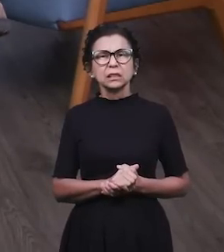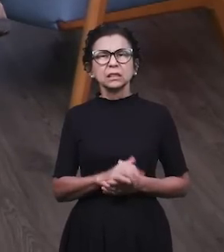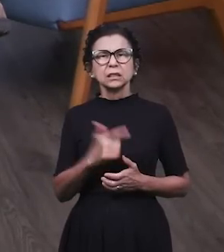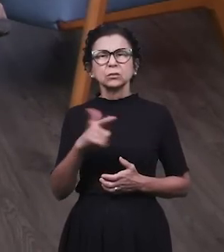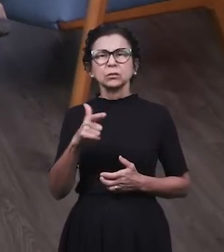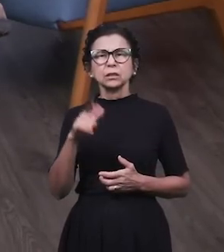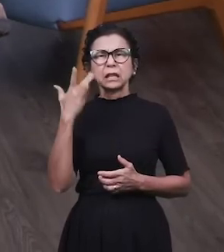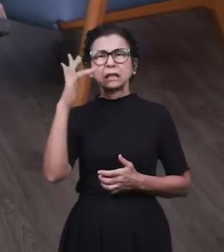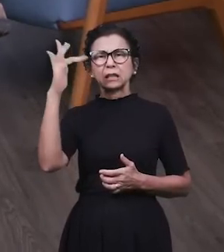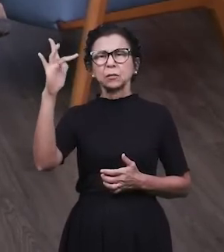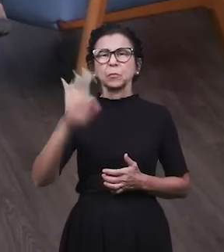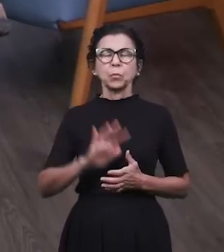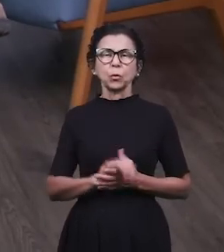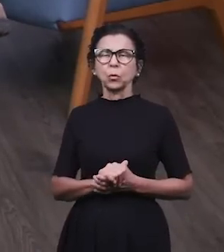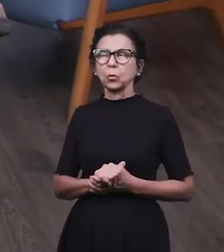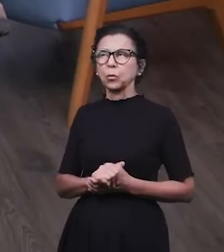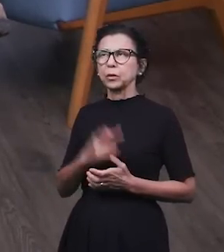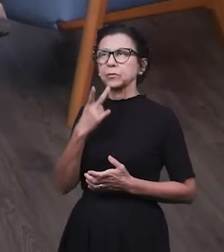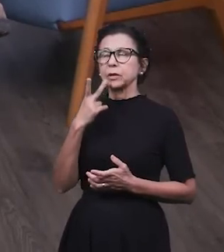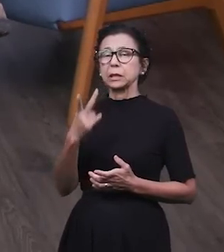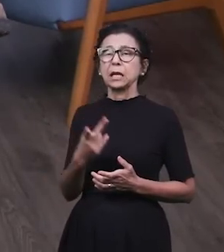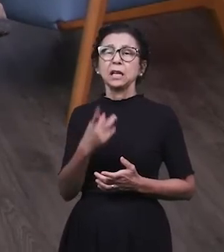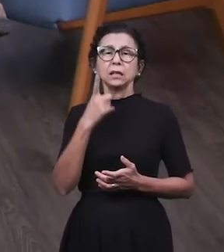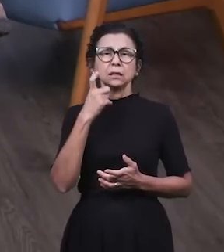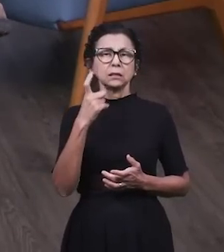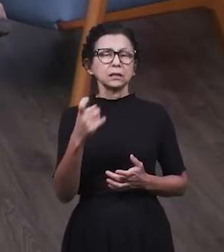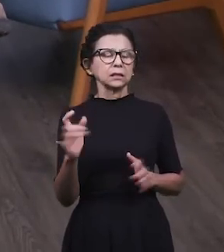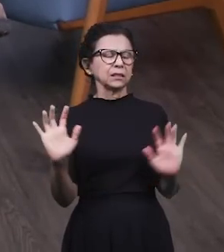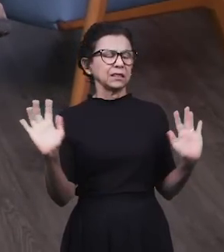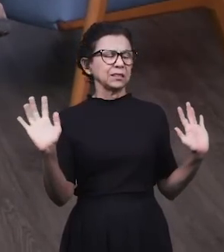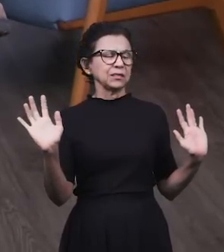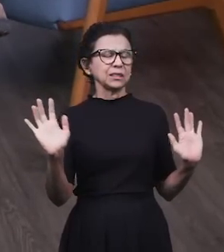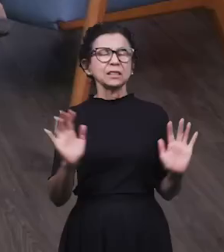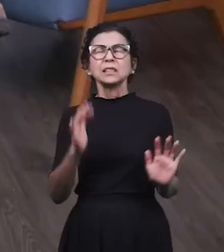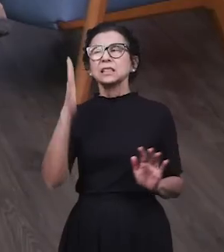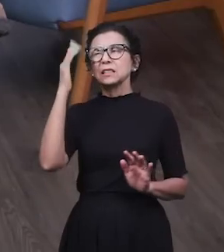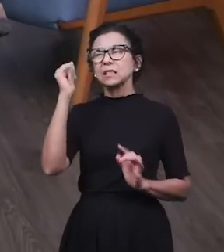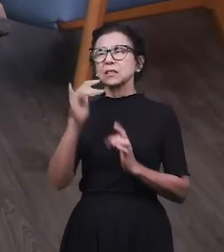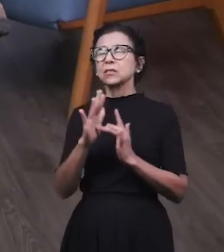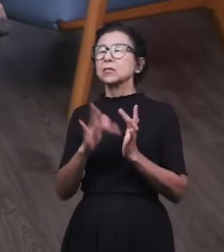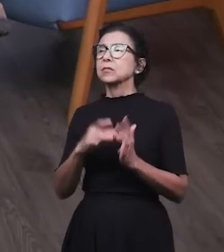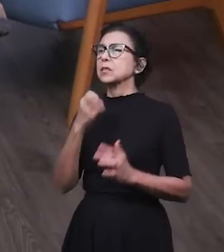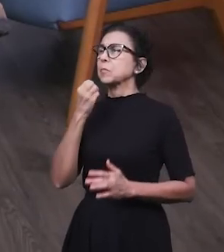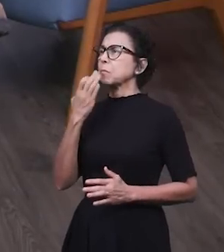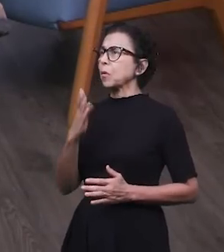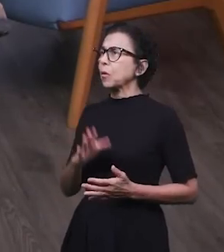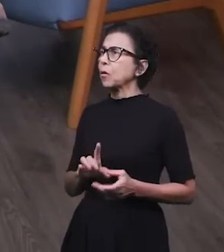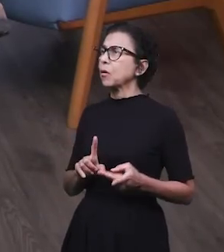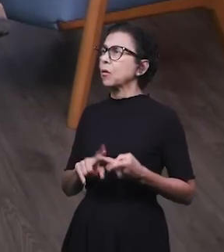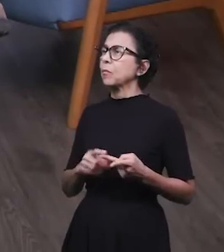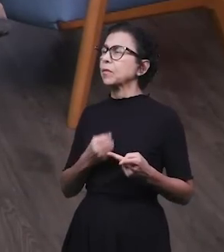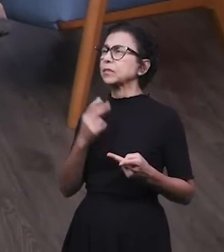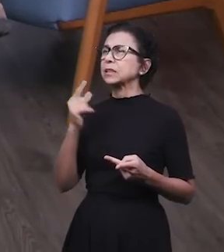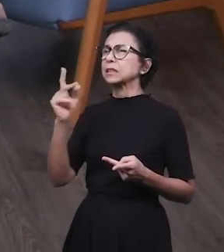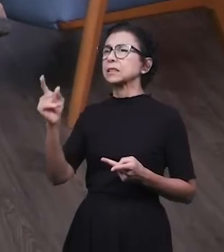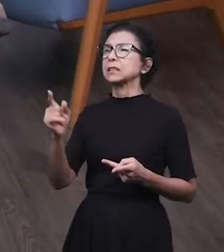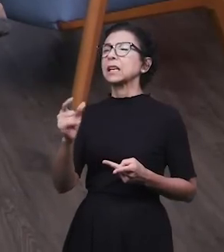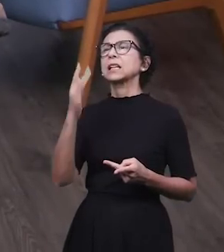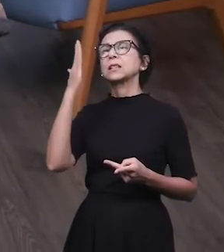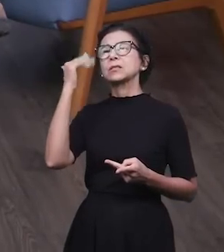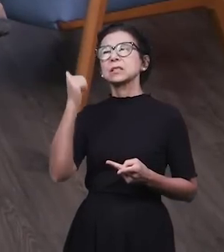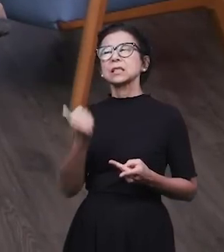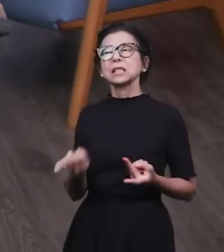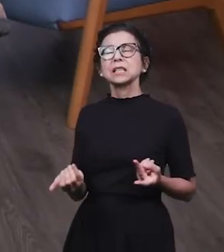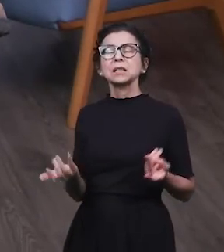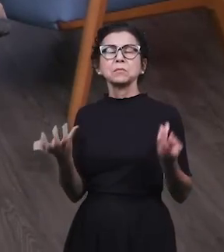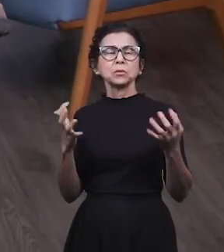dizer: eu não tenho interesse, eu sei que Jesus é bom, sei que tem vida eterna, mas não é isso